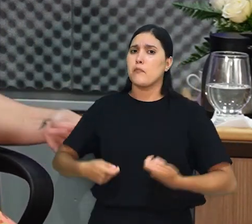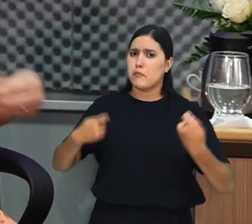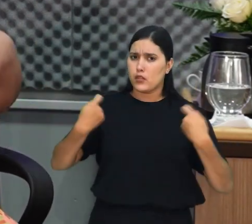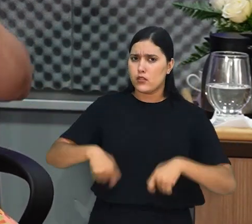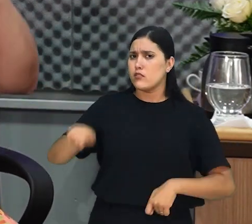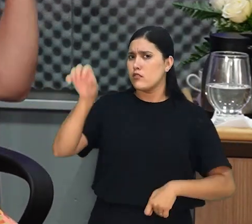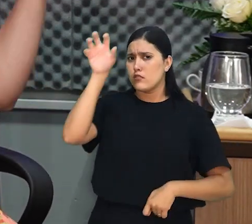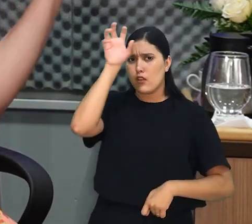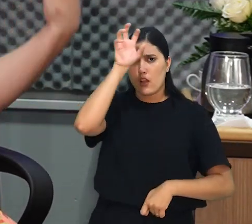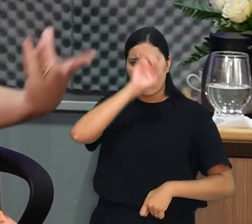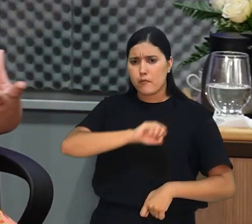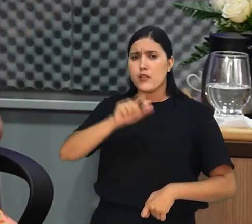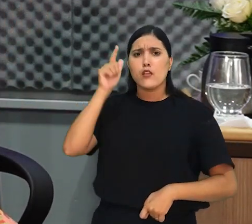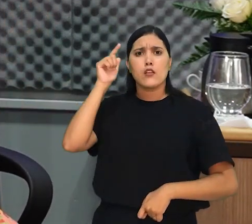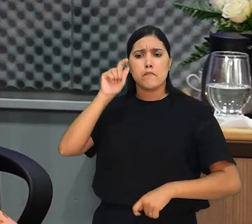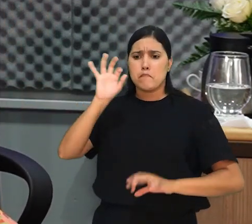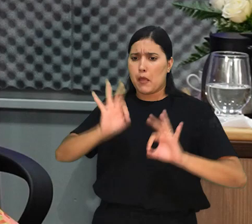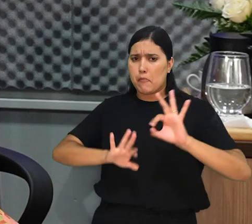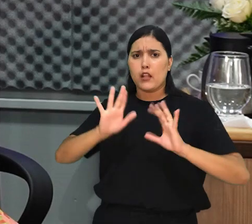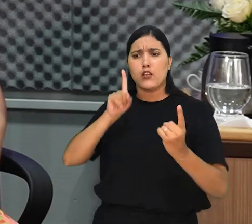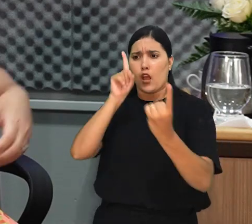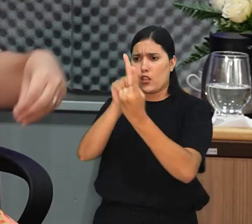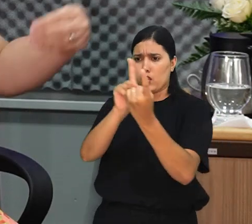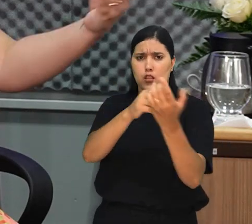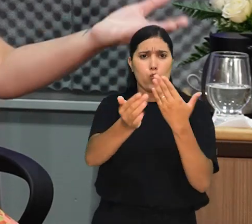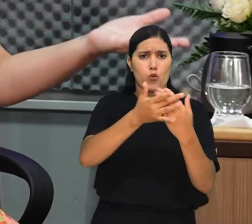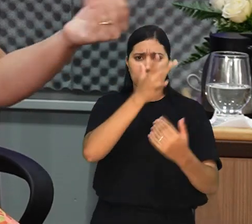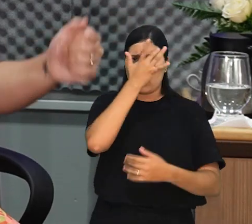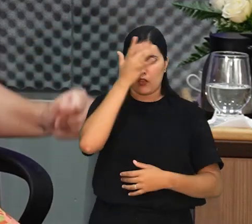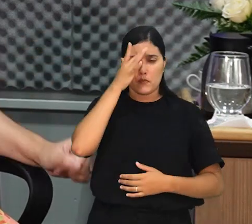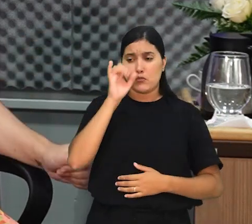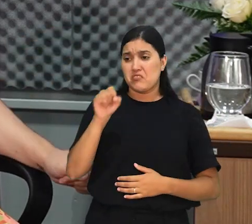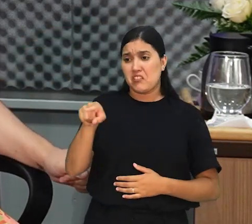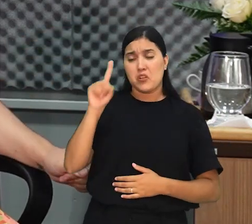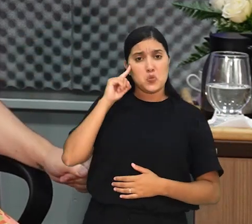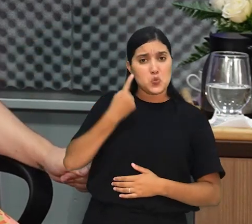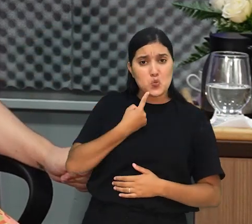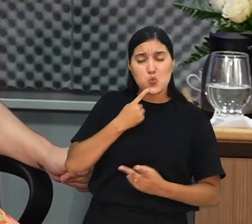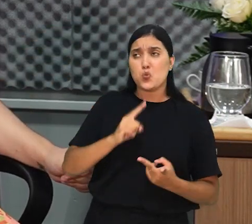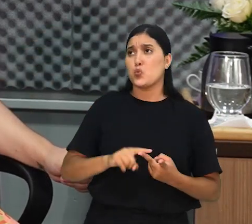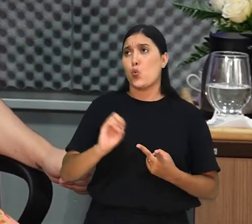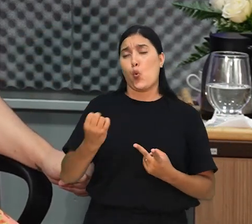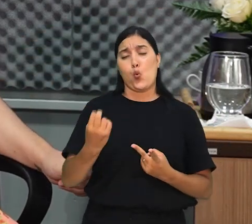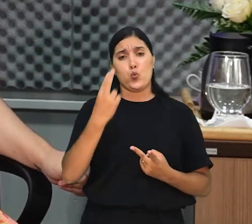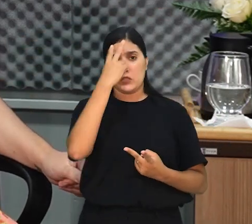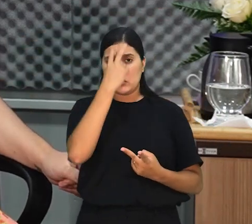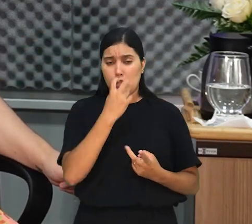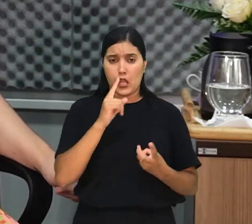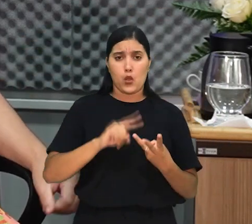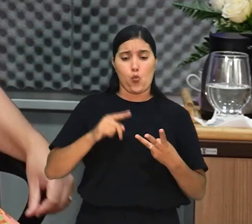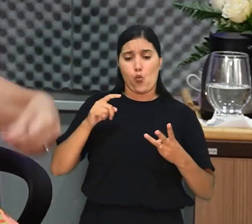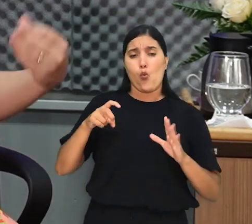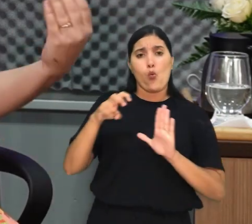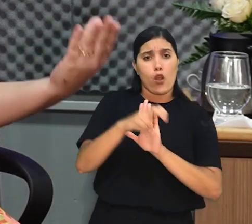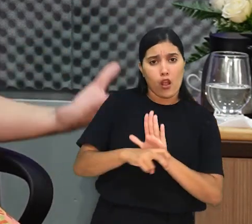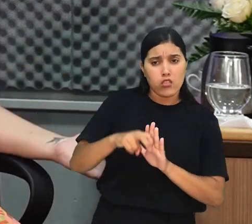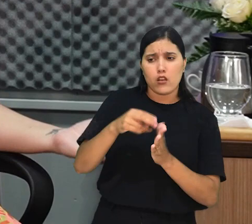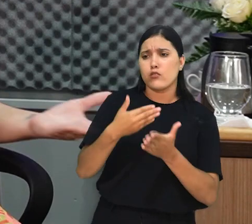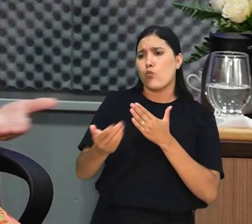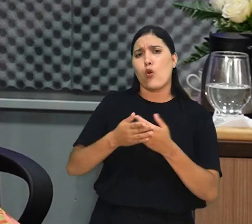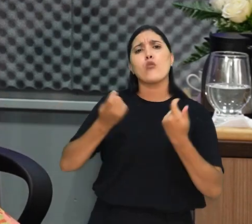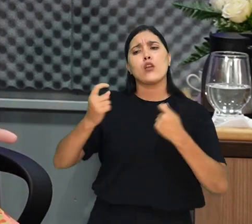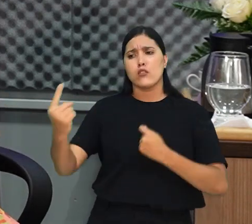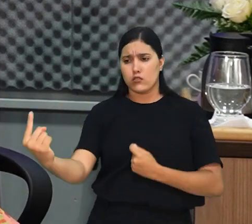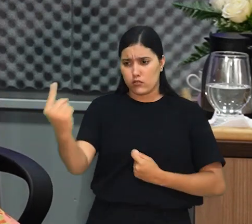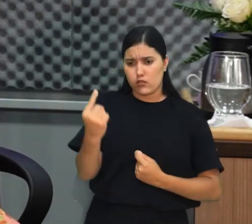ela tem que estar preparada para qualquer pessoa, seja ele, né, com a surdez, seja um cego, seja um cadeirante,